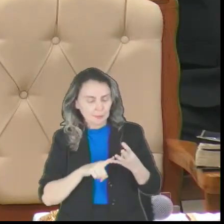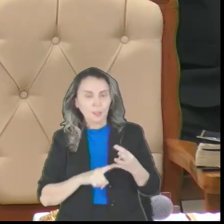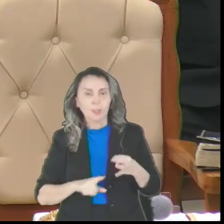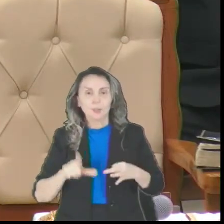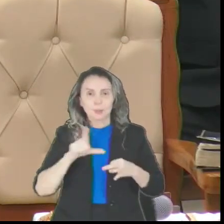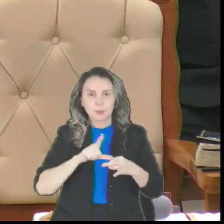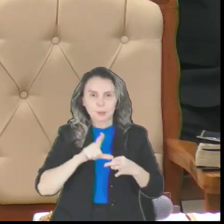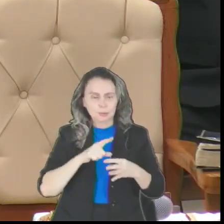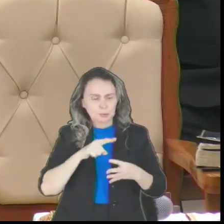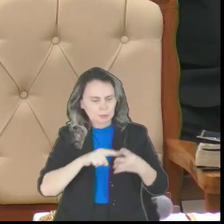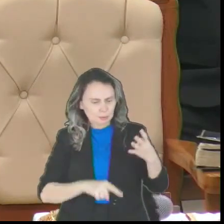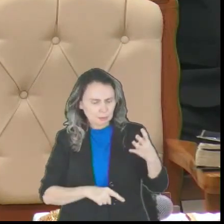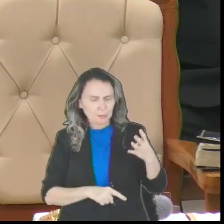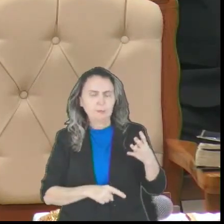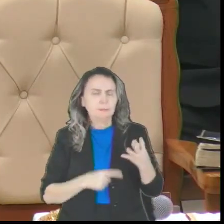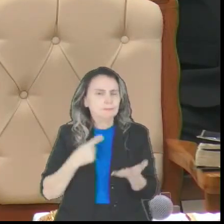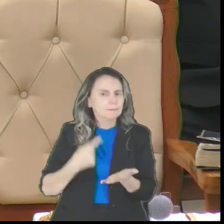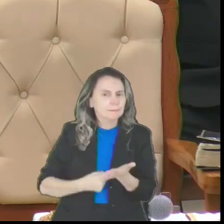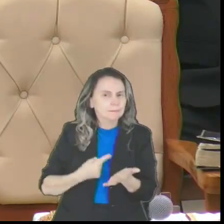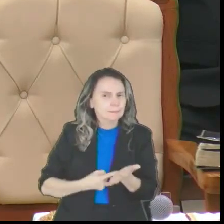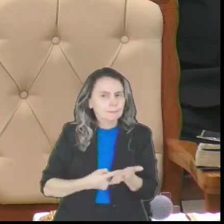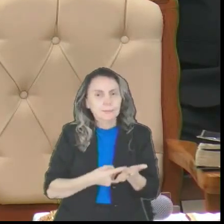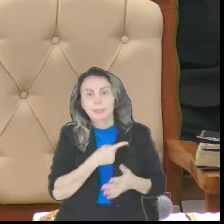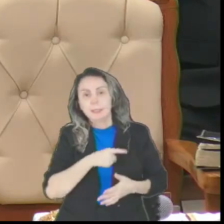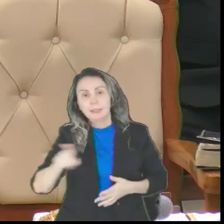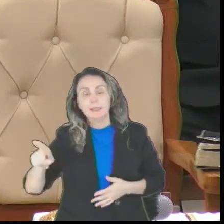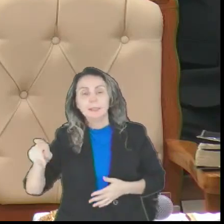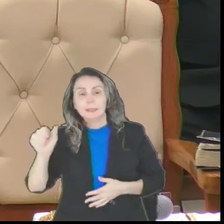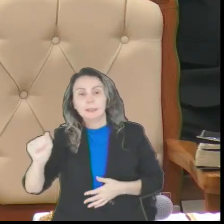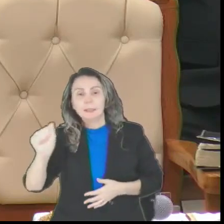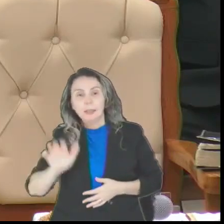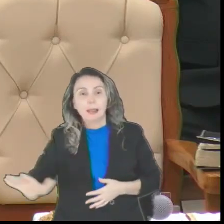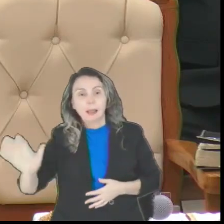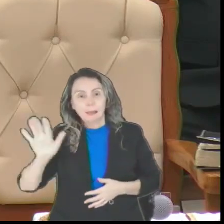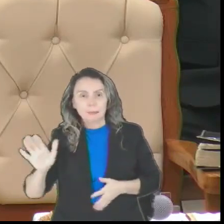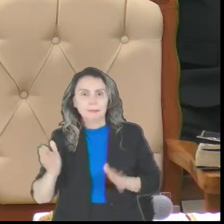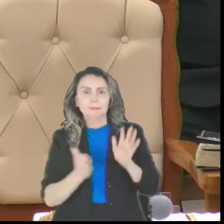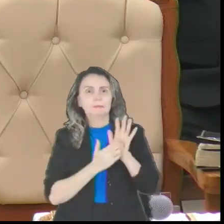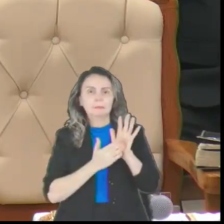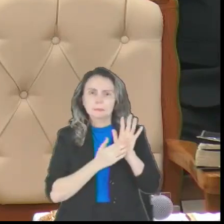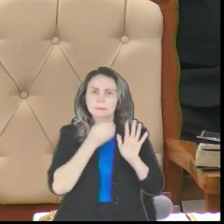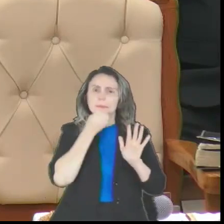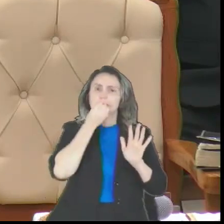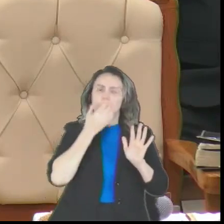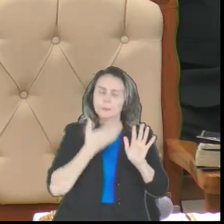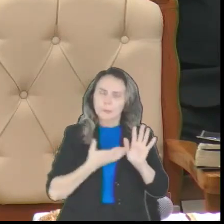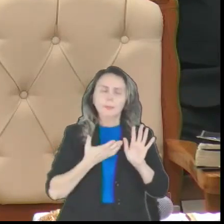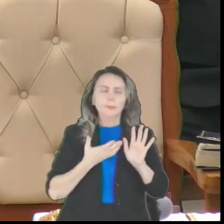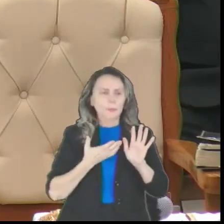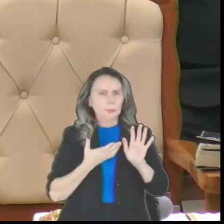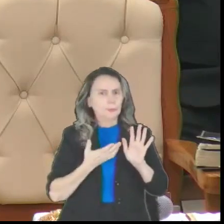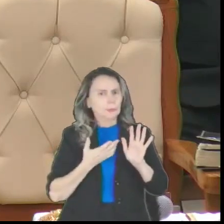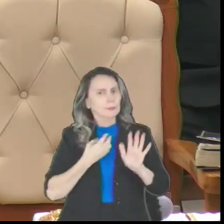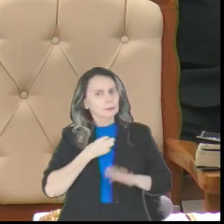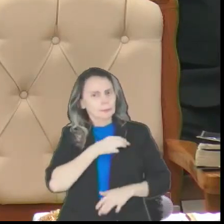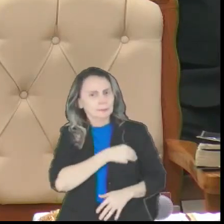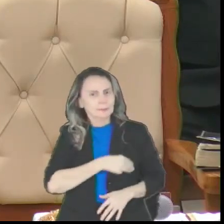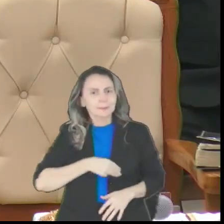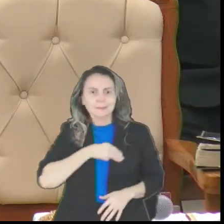a Ásia. A proposta é boa, a proposta é